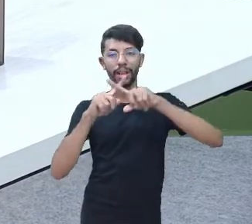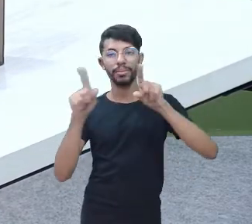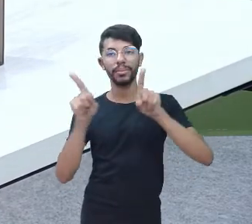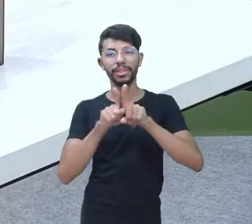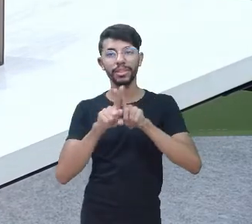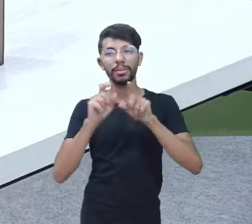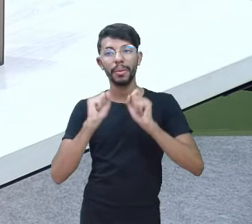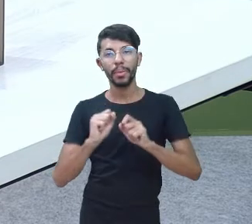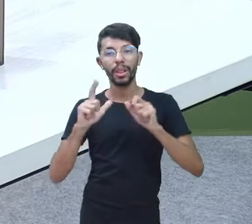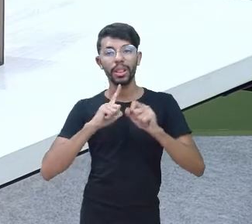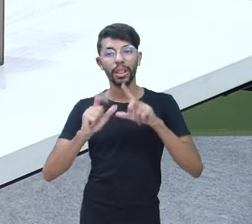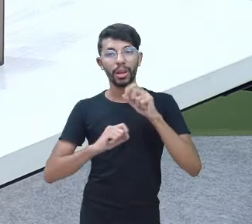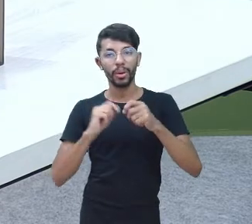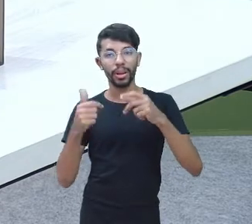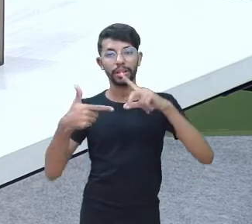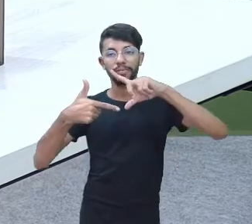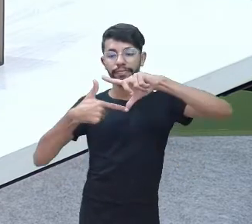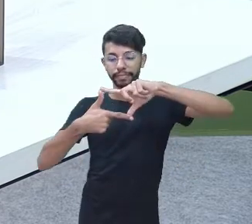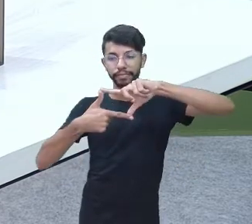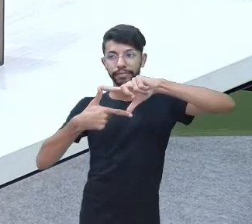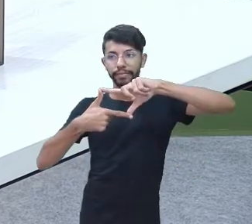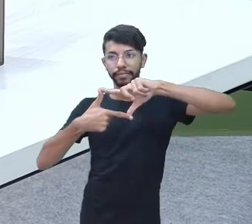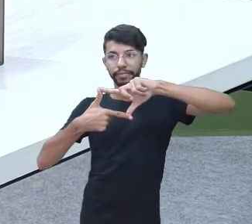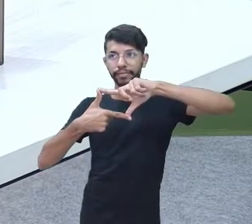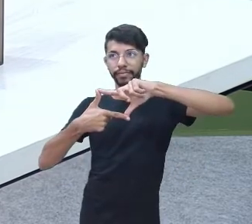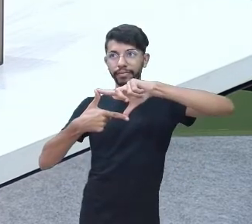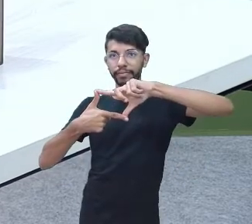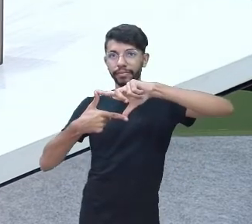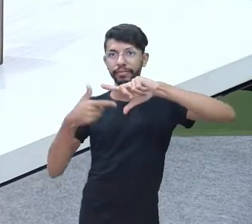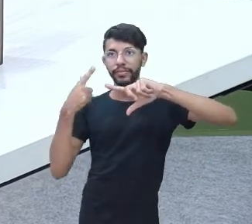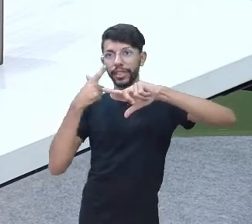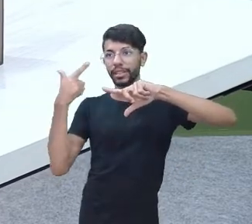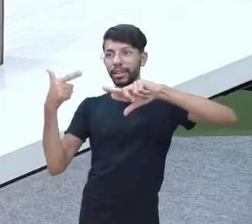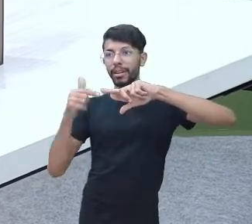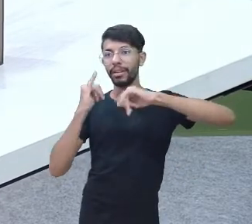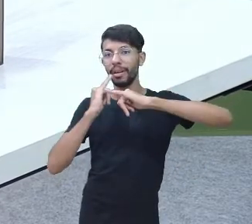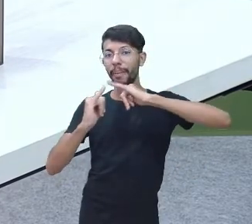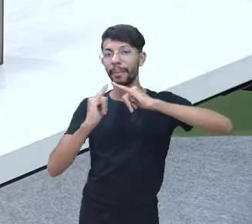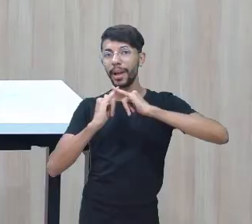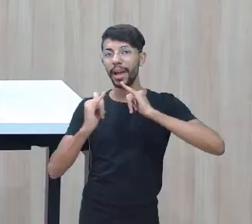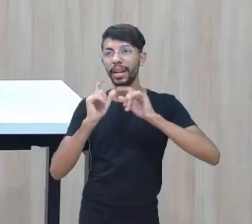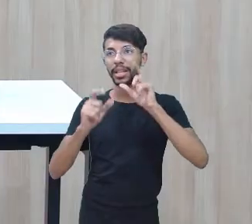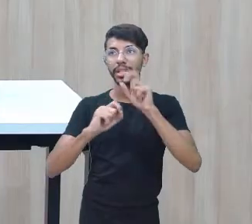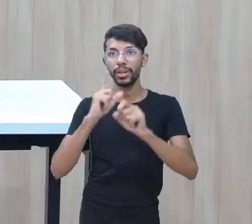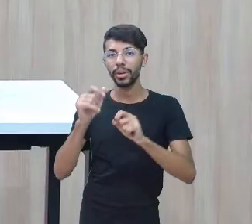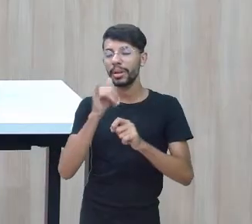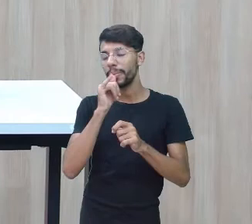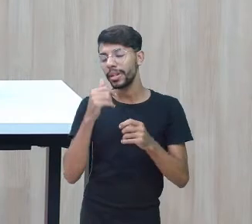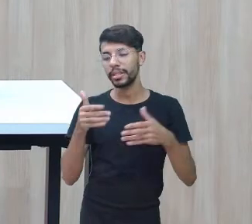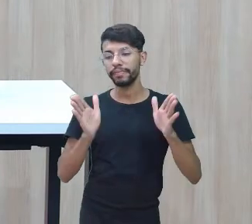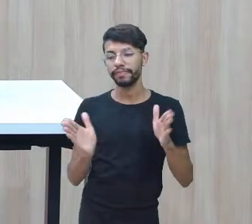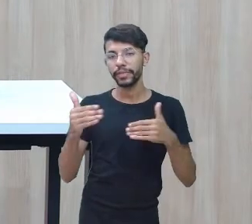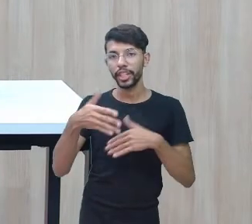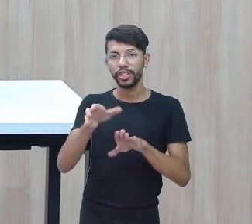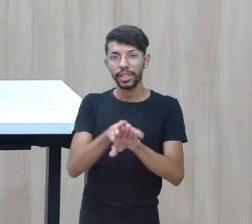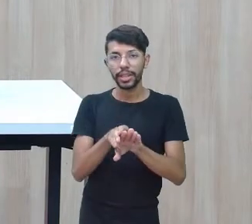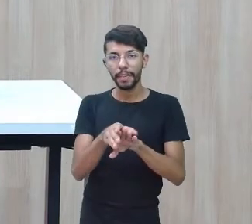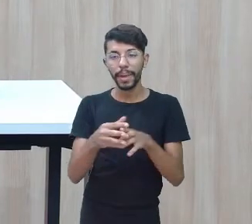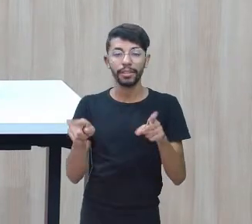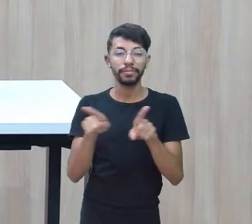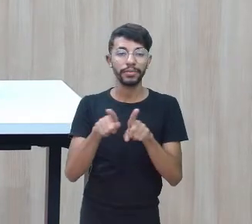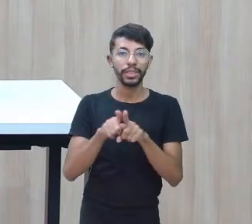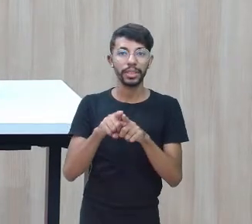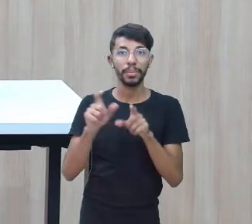ser o nosso bloco retangular. O que é que se assemelha ao nosso bloco retangular, gente? A caixa do sapato, o tijolo, né,